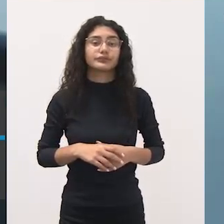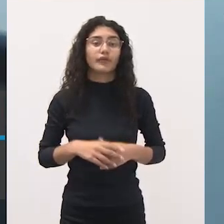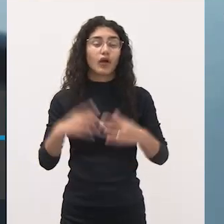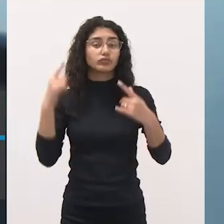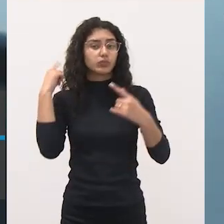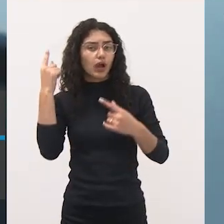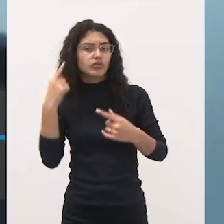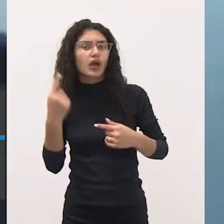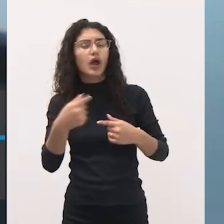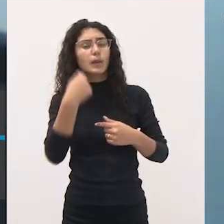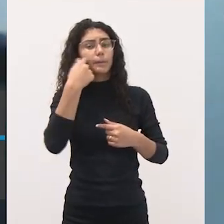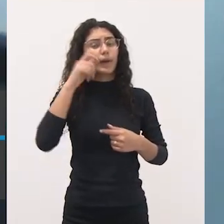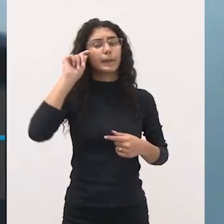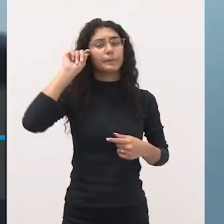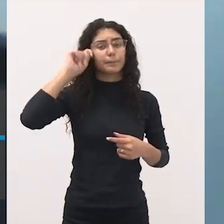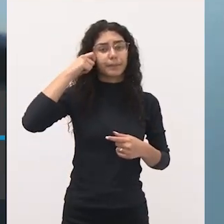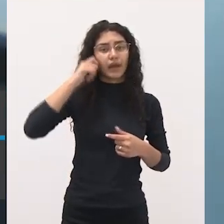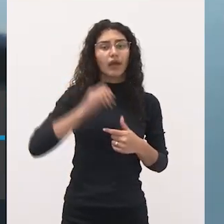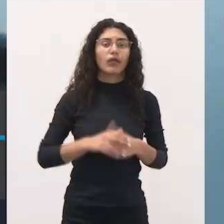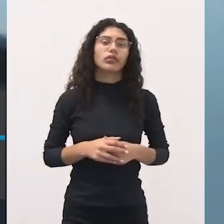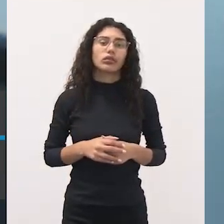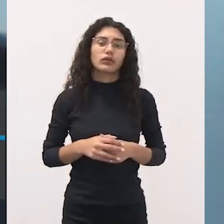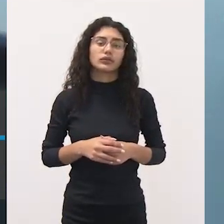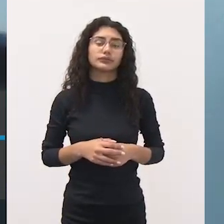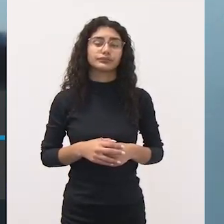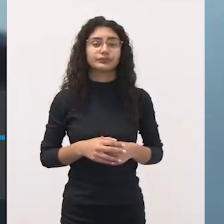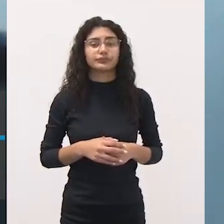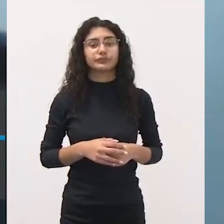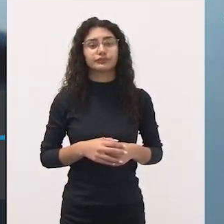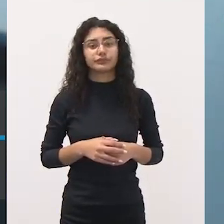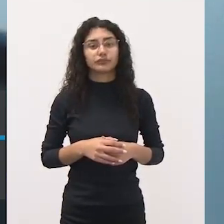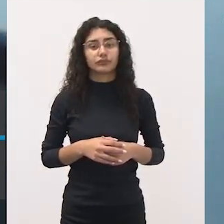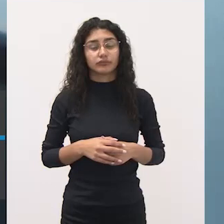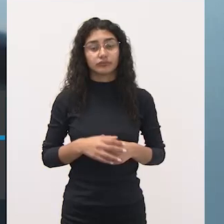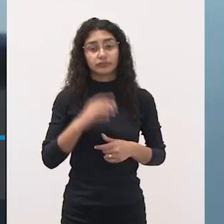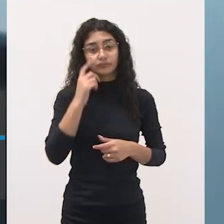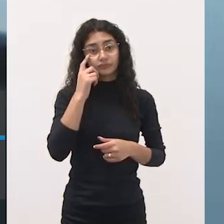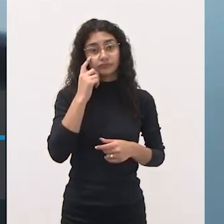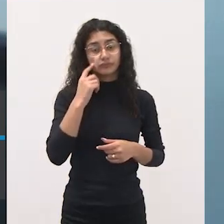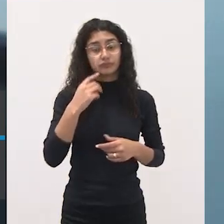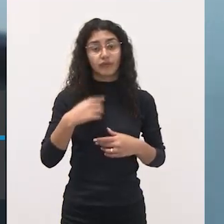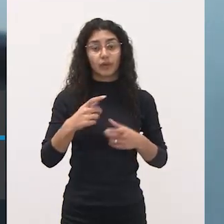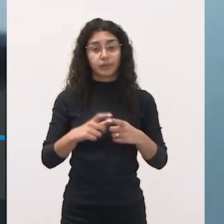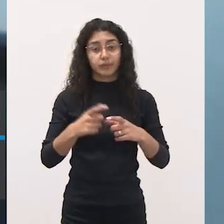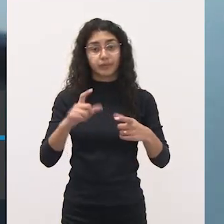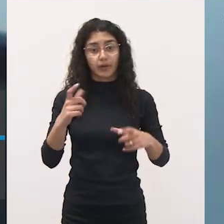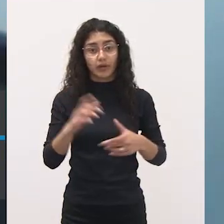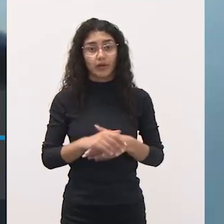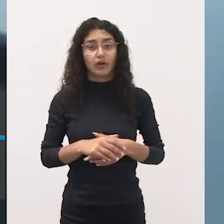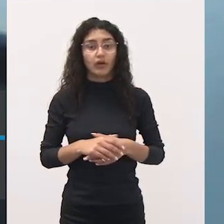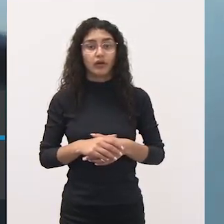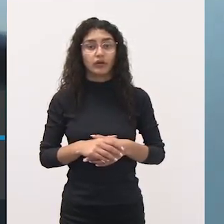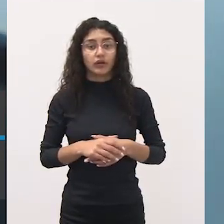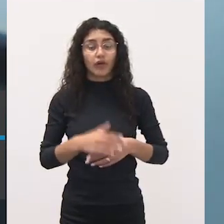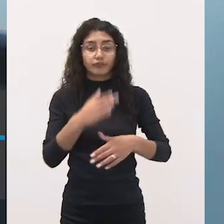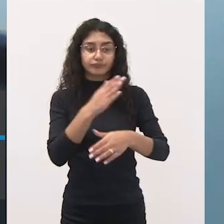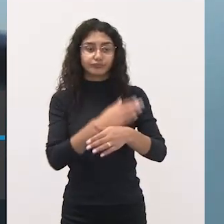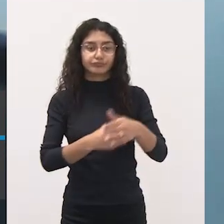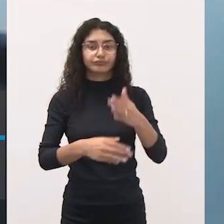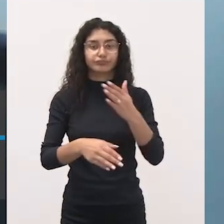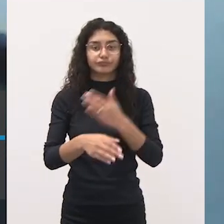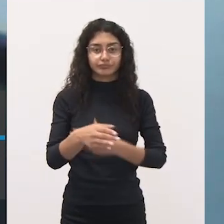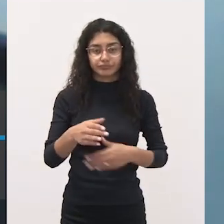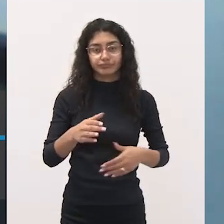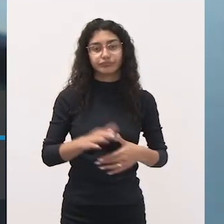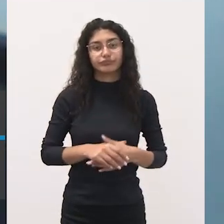pele escura, a boca grossa, esse corpo maior, a falta de um membro, a falta de uma